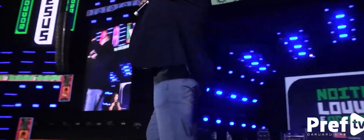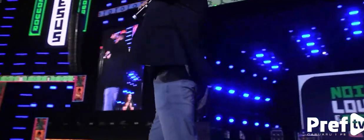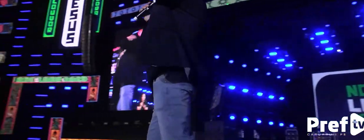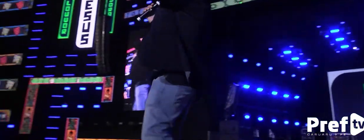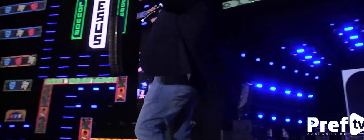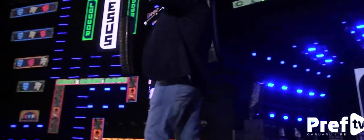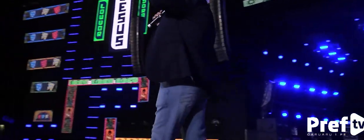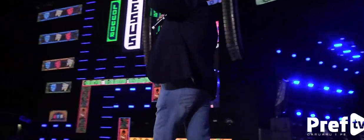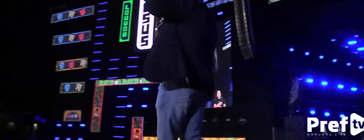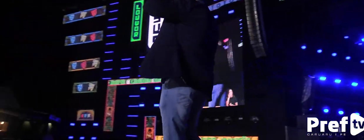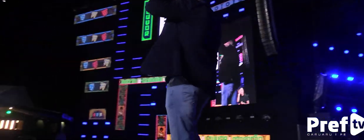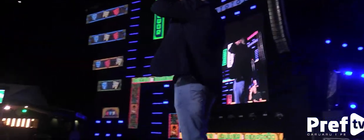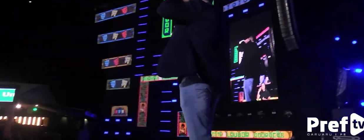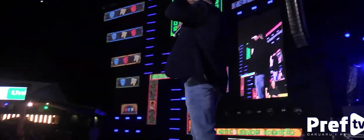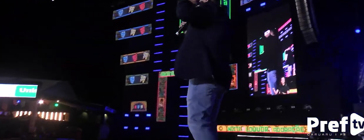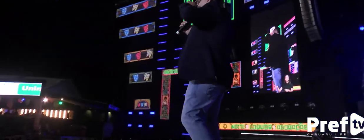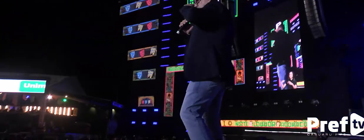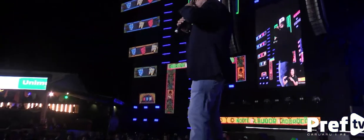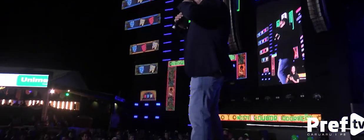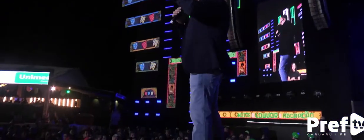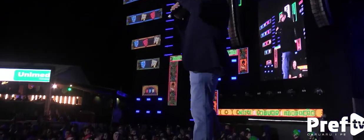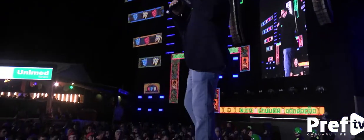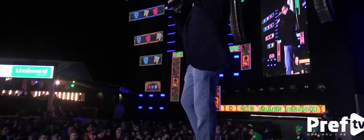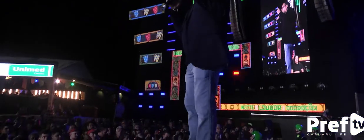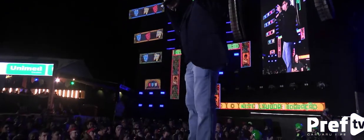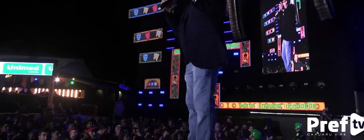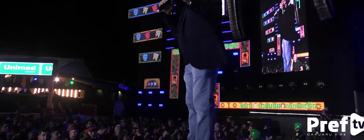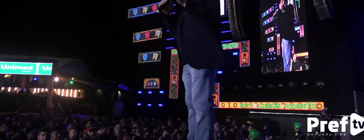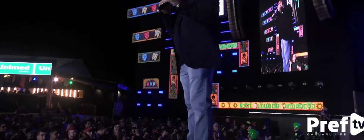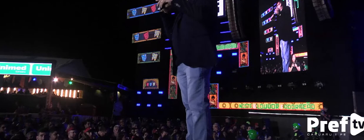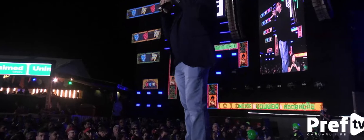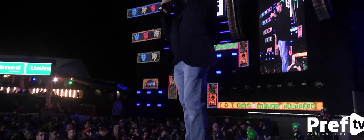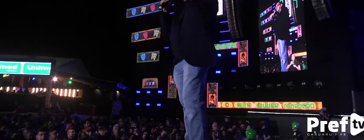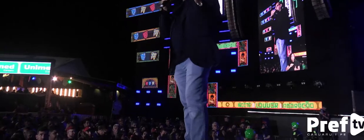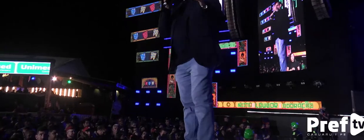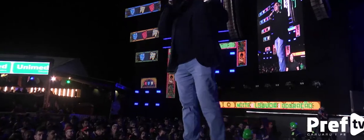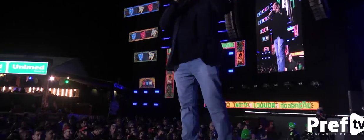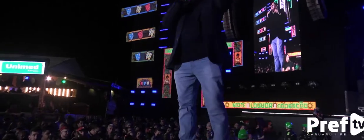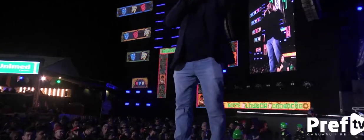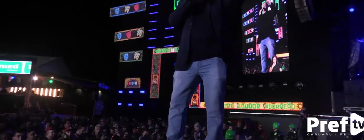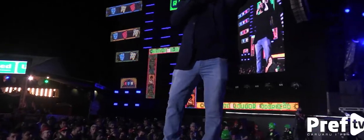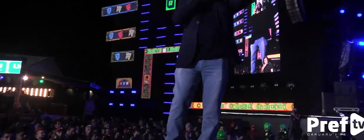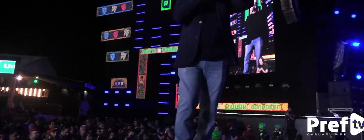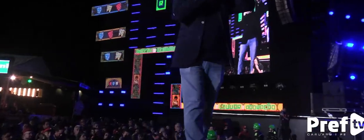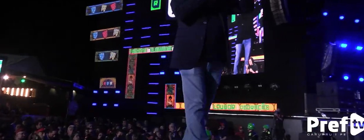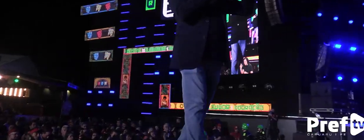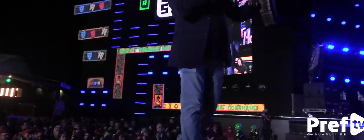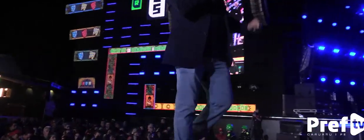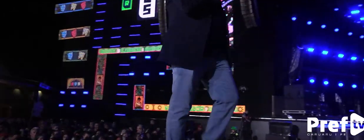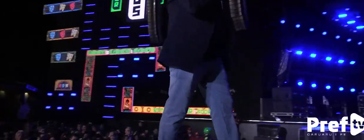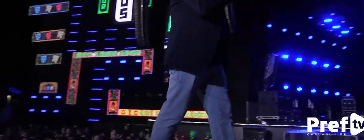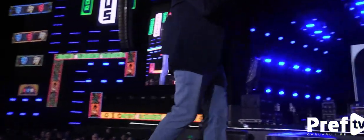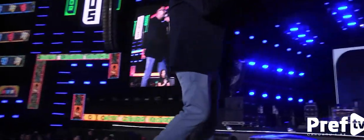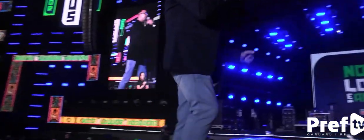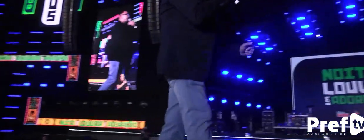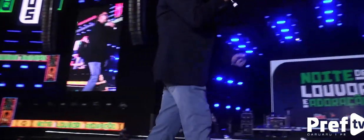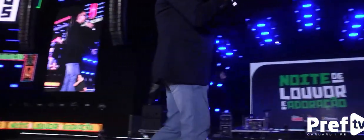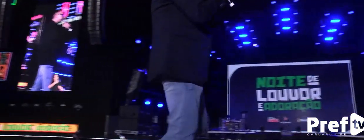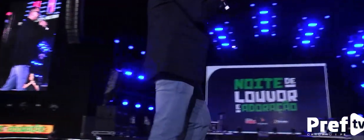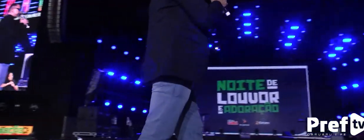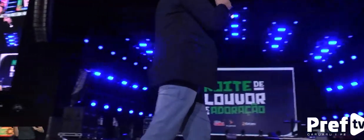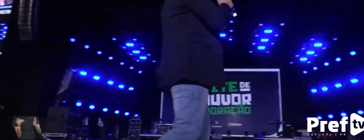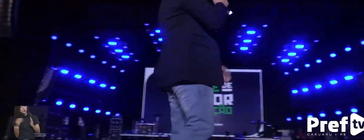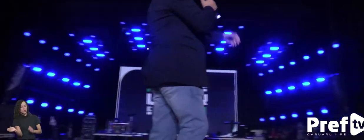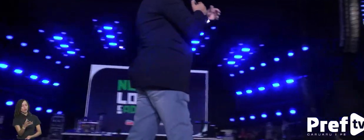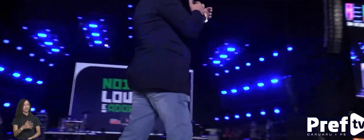só o vidro também vai mudar eu digo eu vou perder tudo ele disse não Deus vai fazer tudo de novo foi